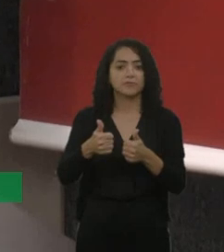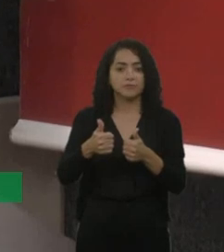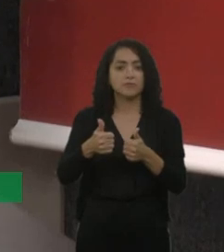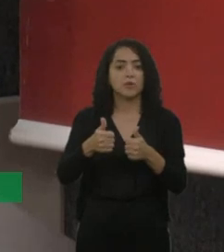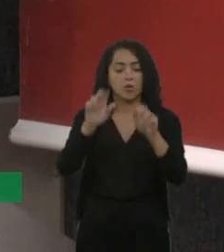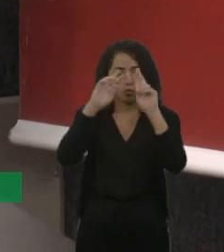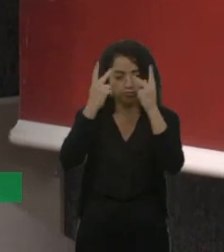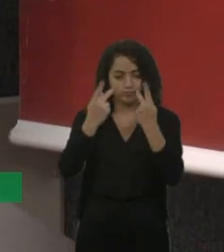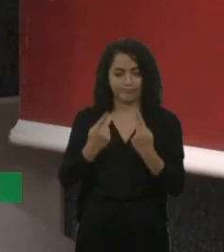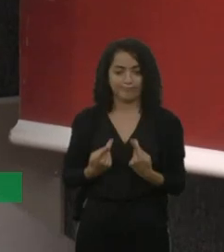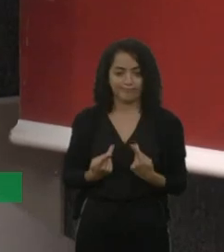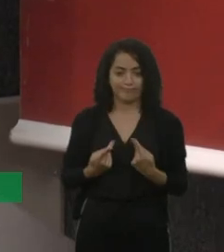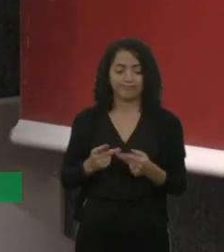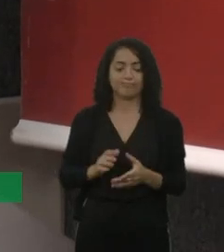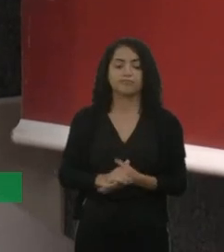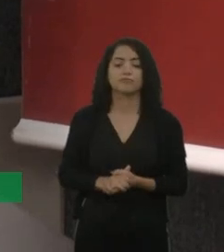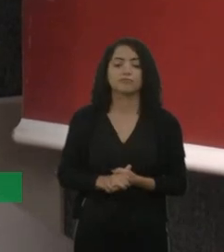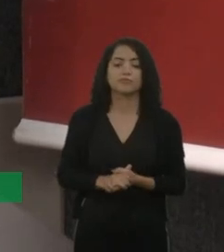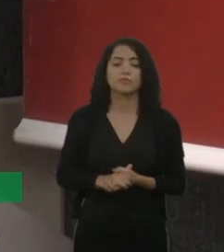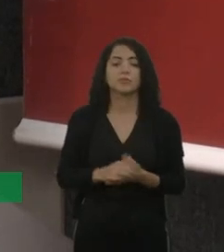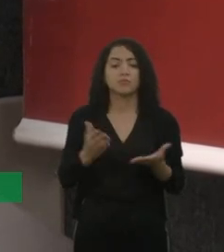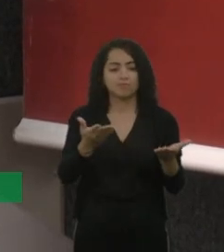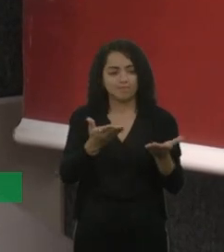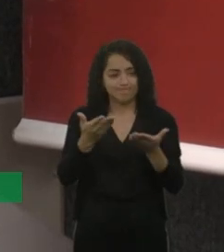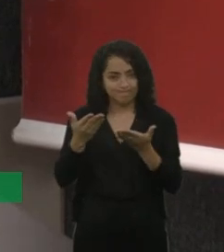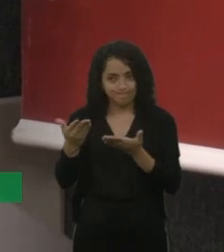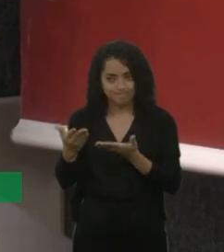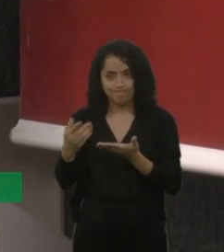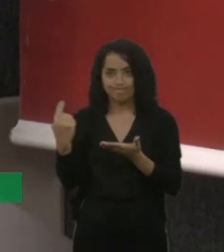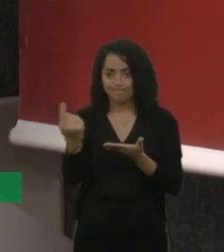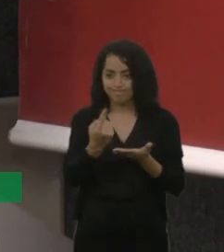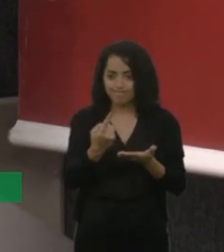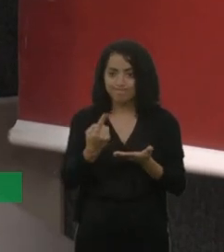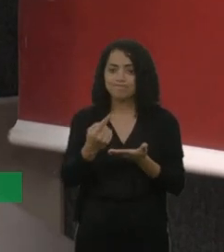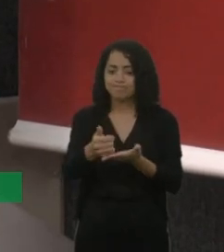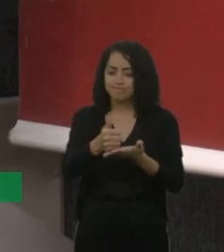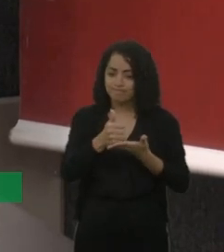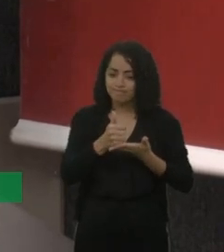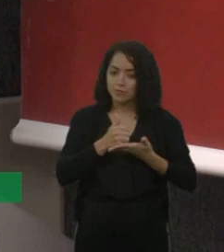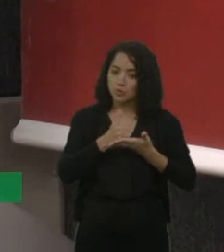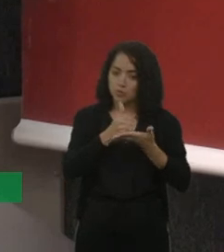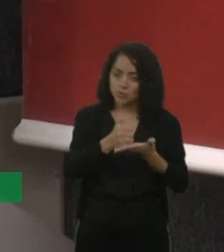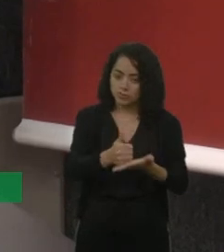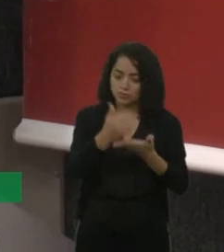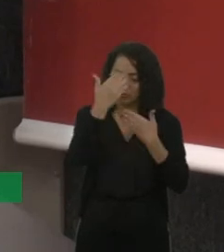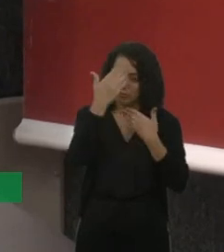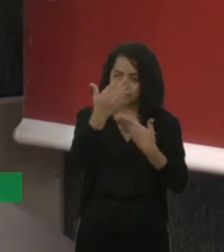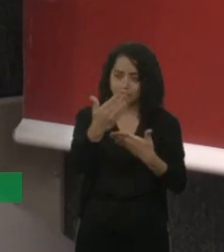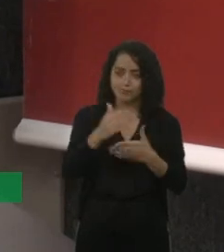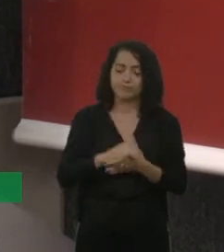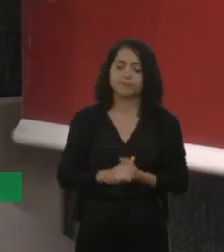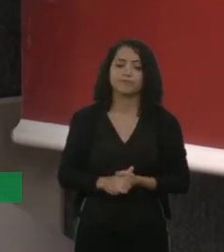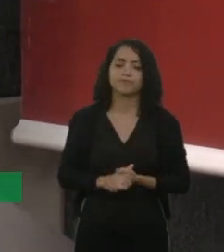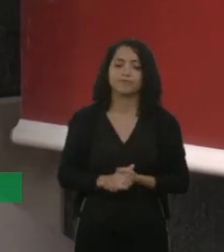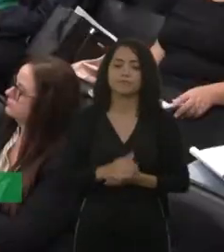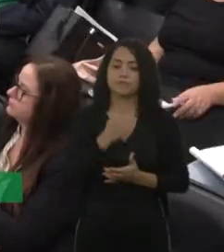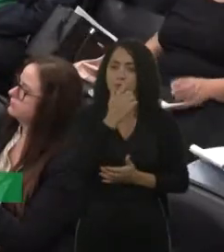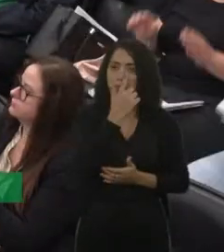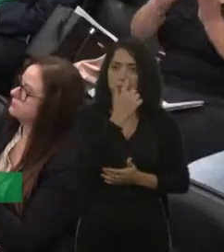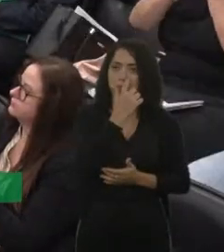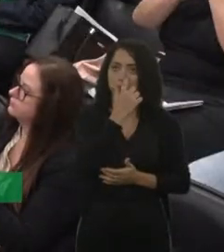no hospital. Então, contem conosco e agradeço a oportunidade, sempre.